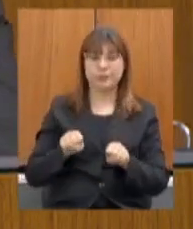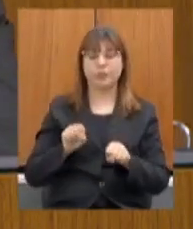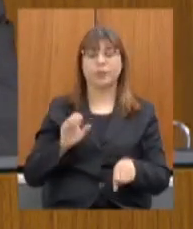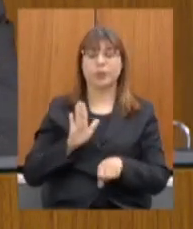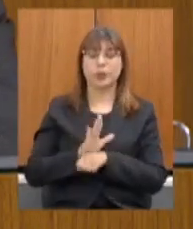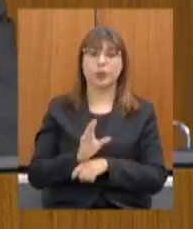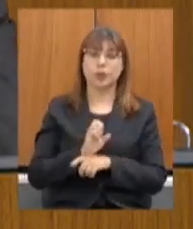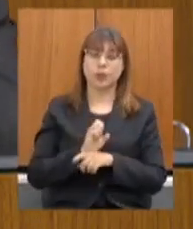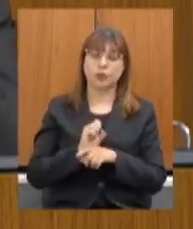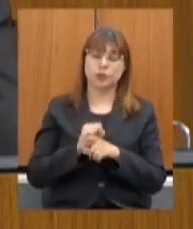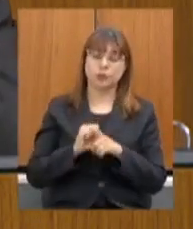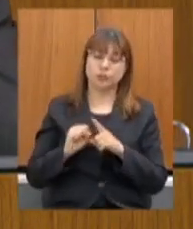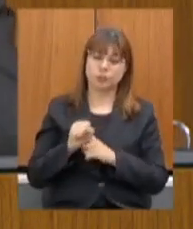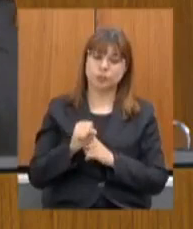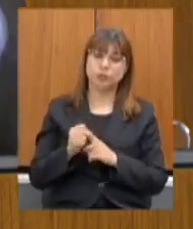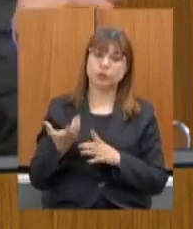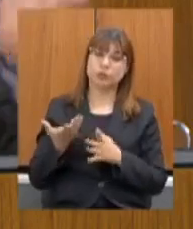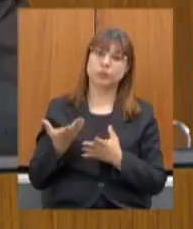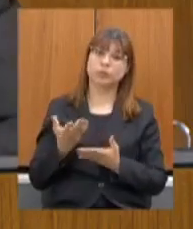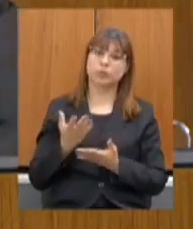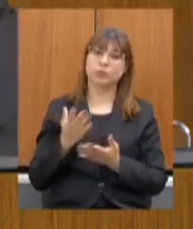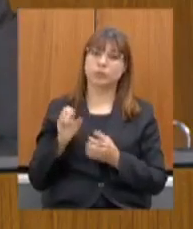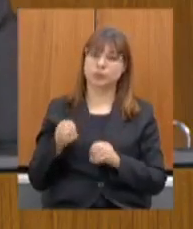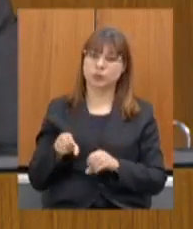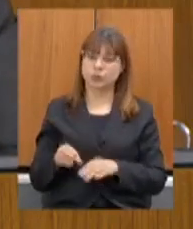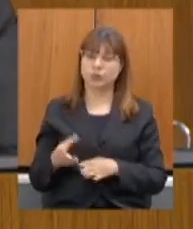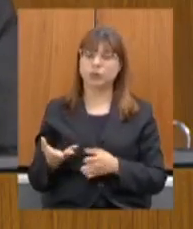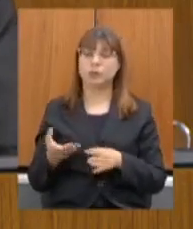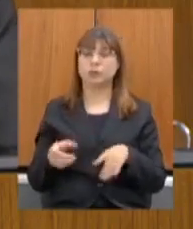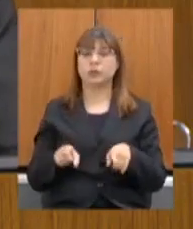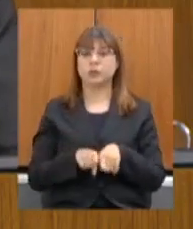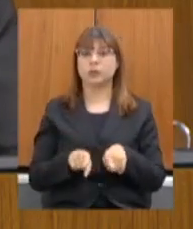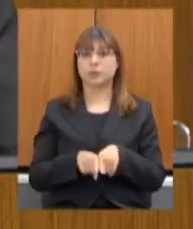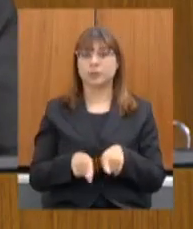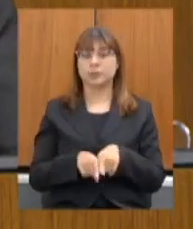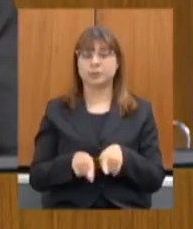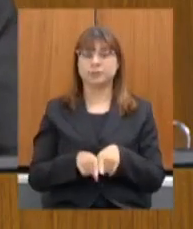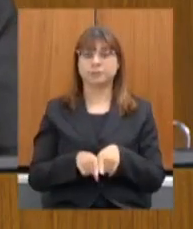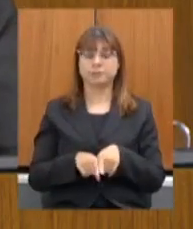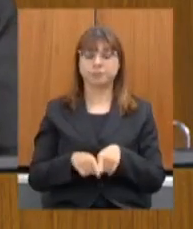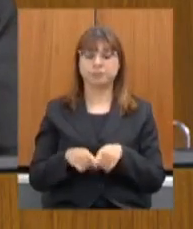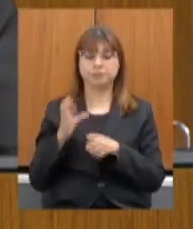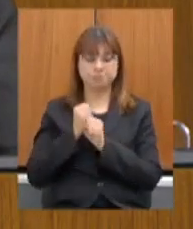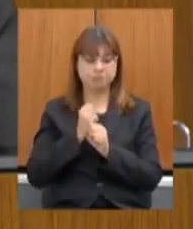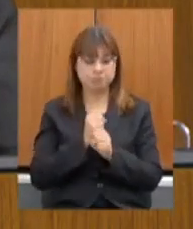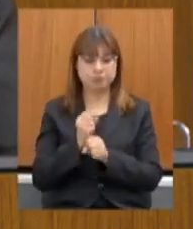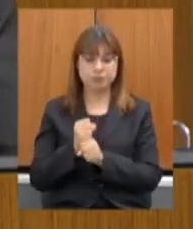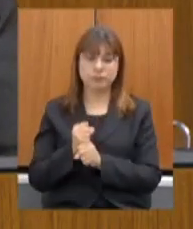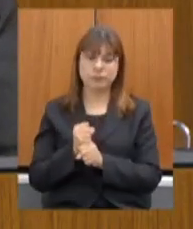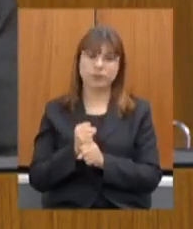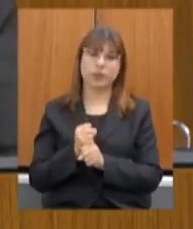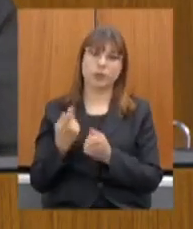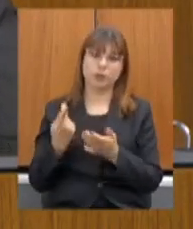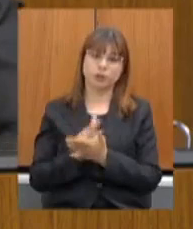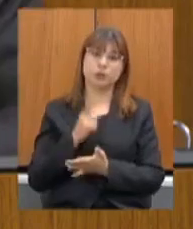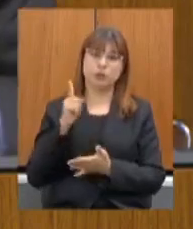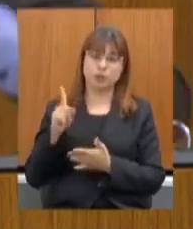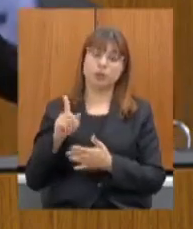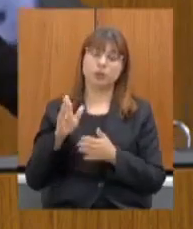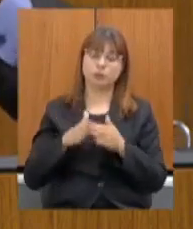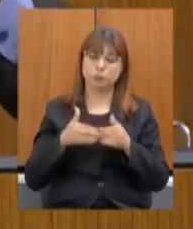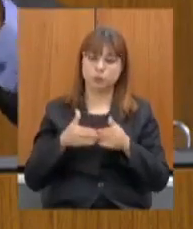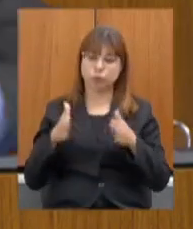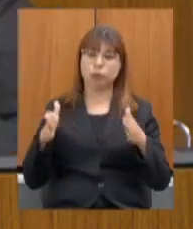e a Polícia Civil, também durante as apurações da própria episódio da barragem Brumadinho